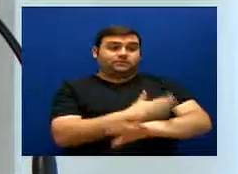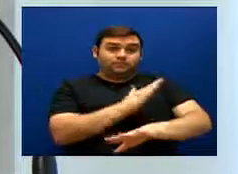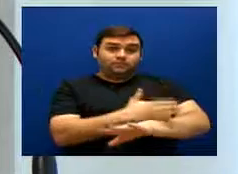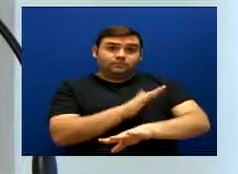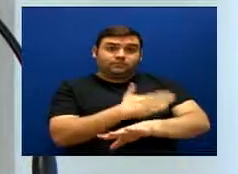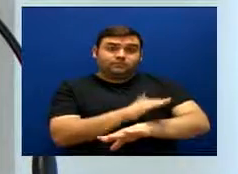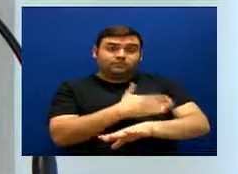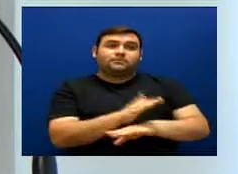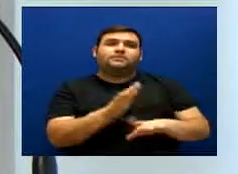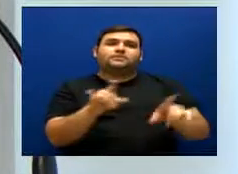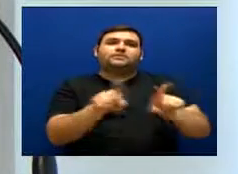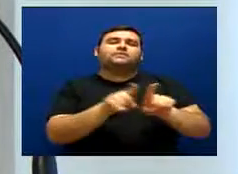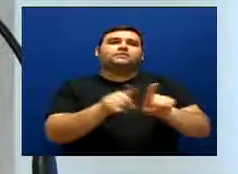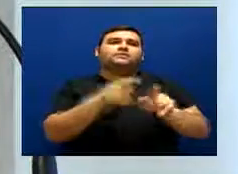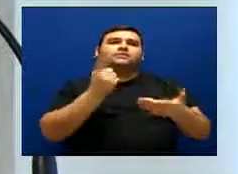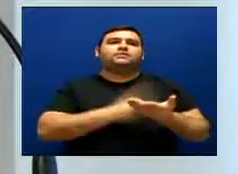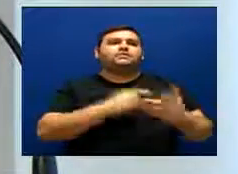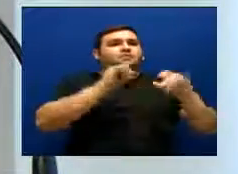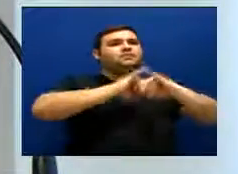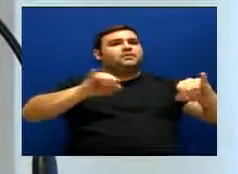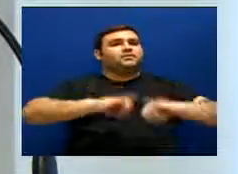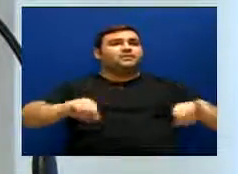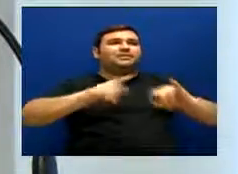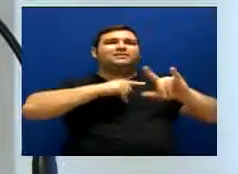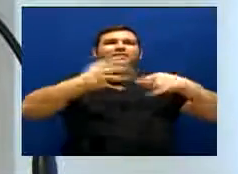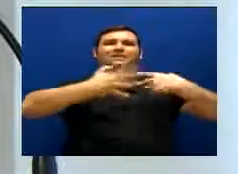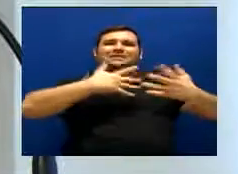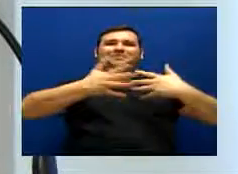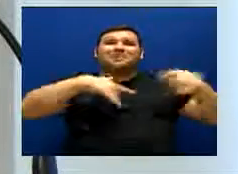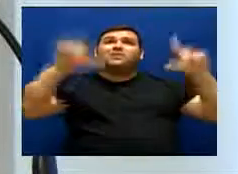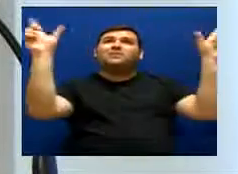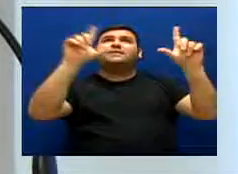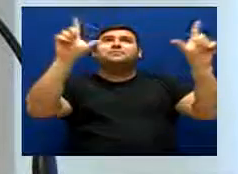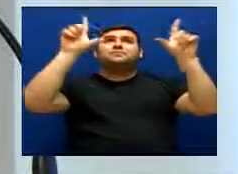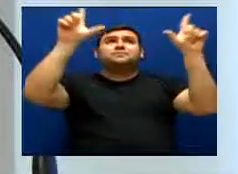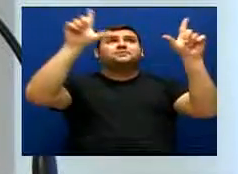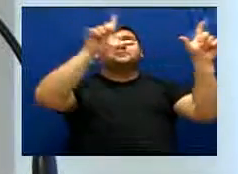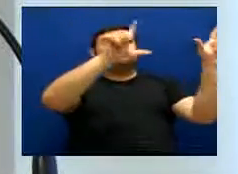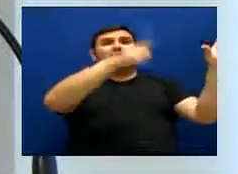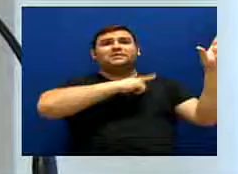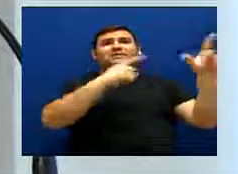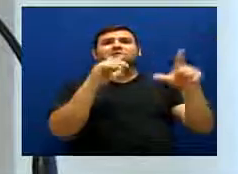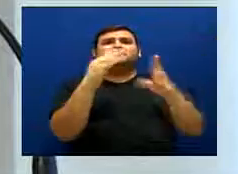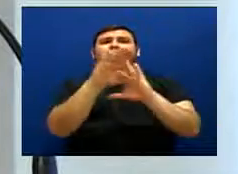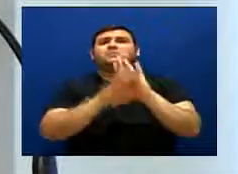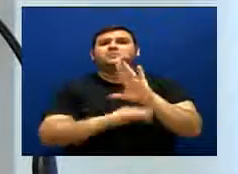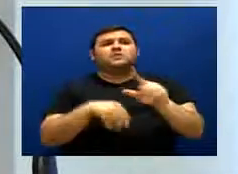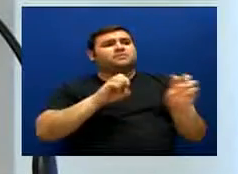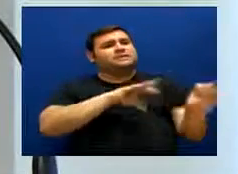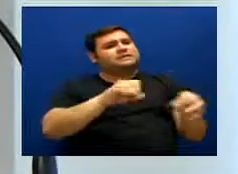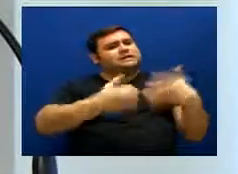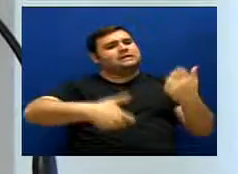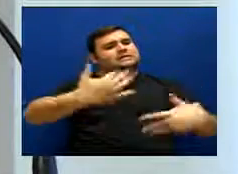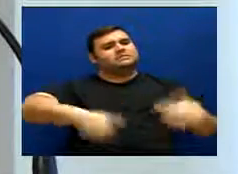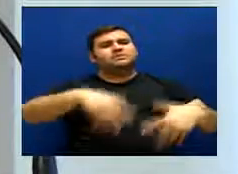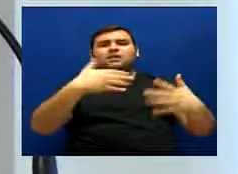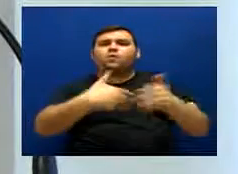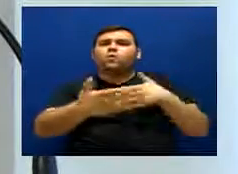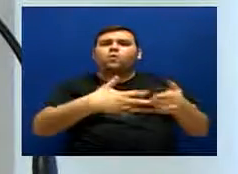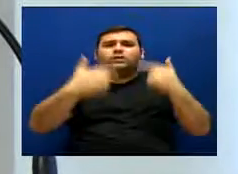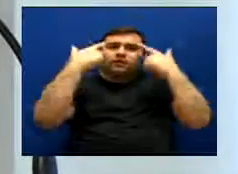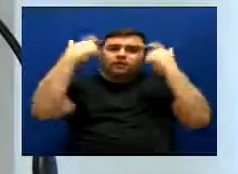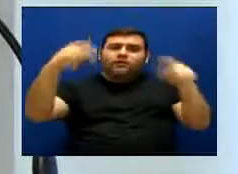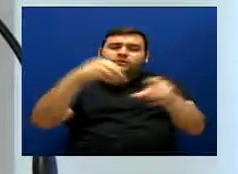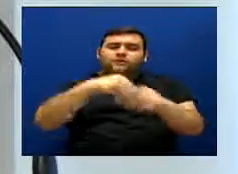Treinamento, campanhas de divulgação, no terminal tem aquelas TVs, colocar ali um programa educativo do combate a qualquer forma